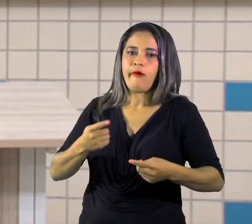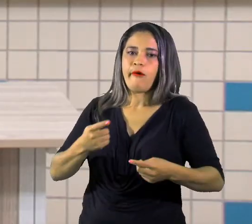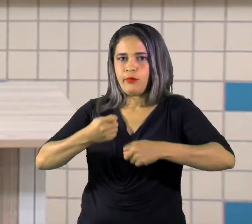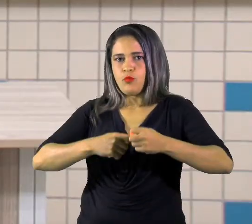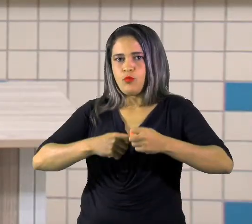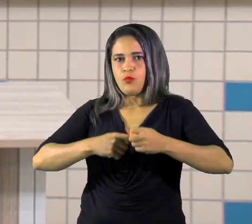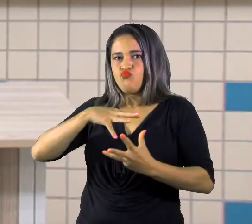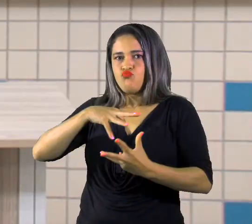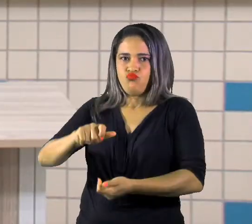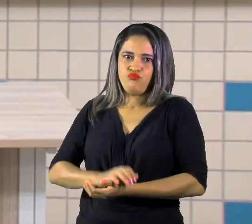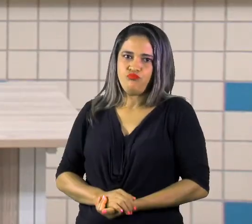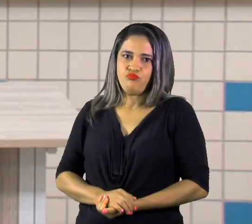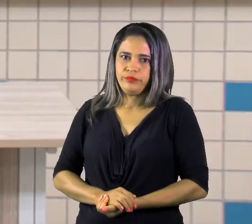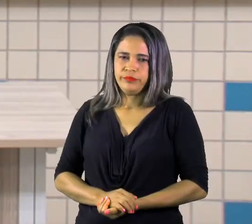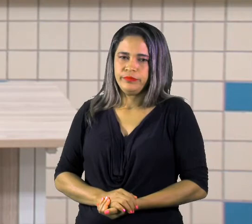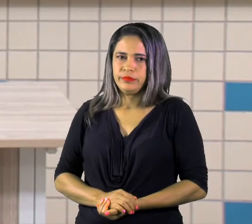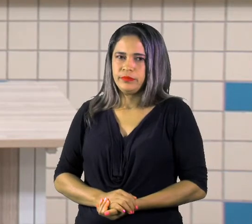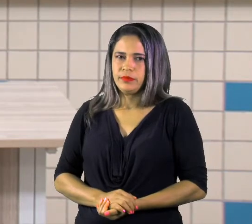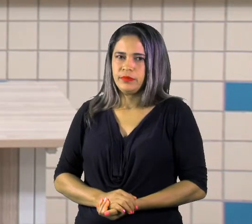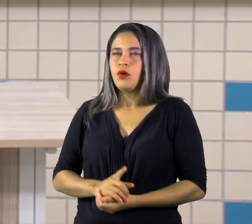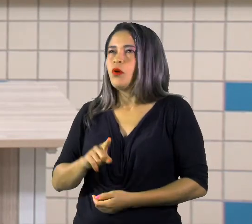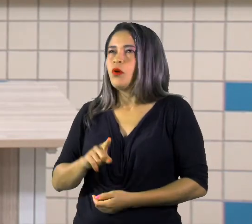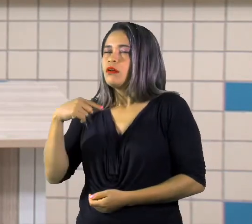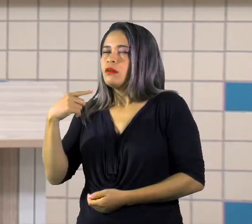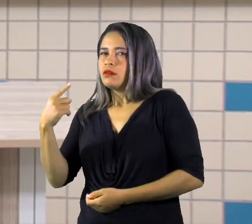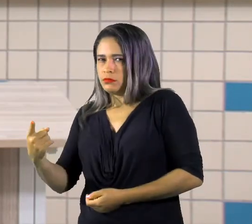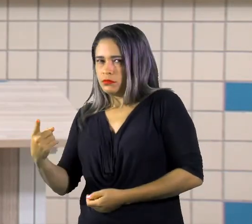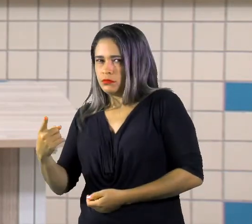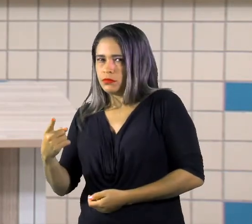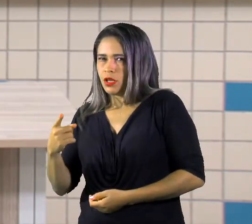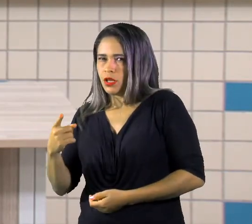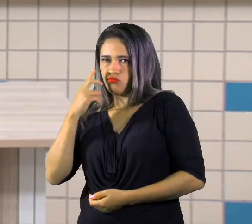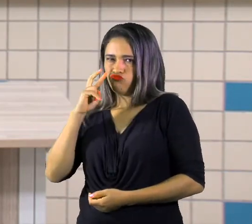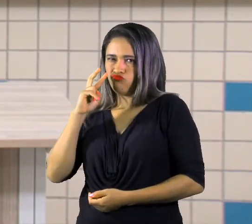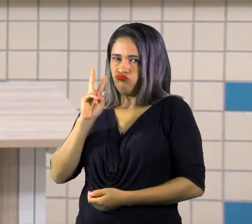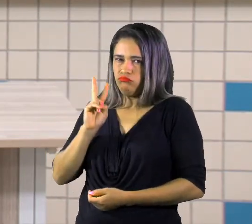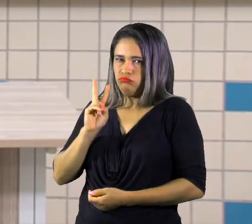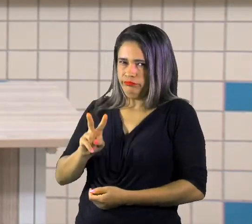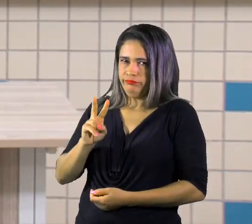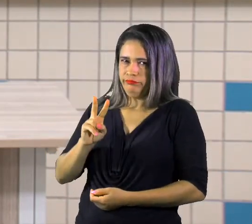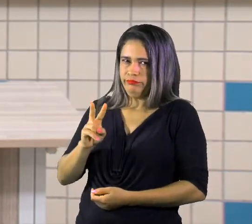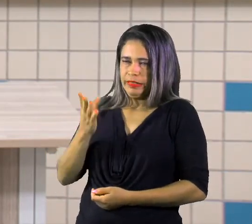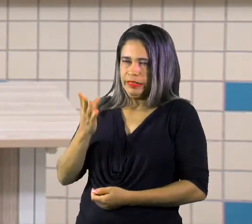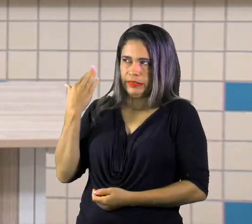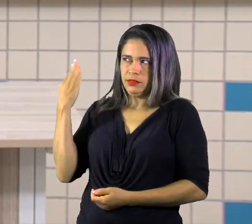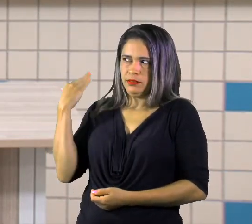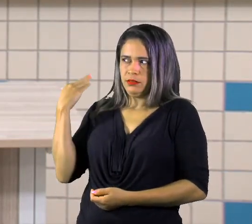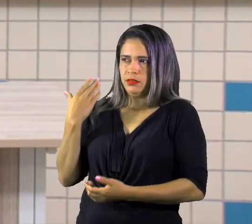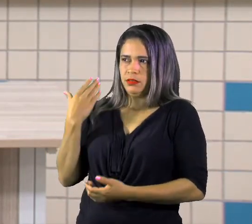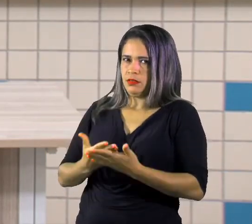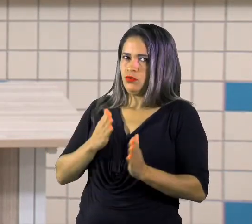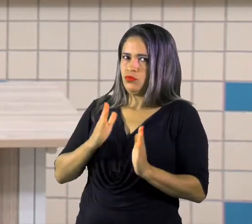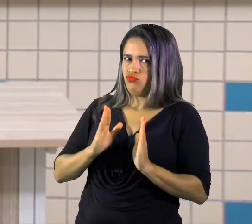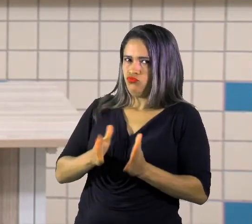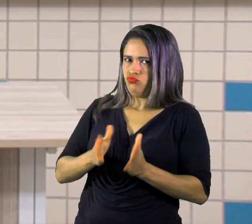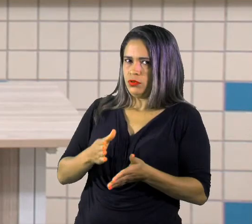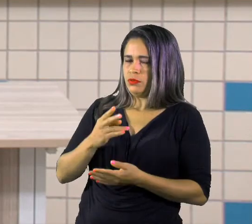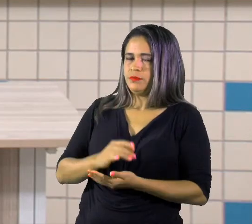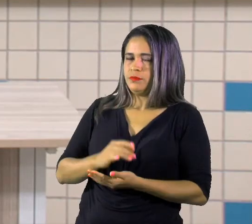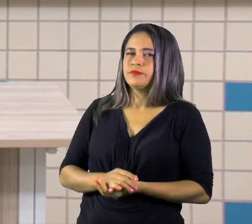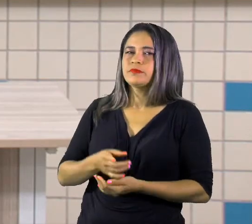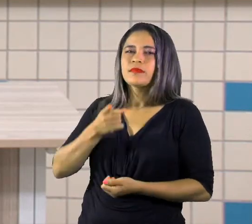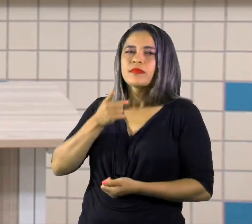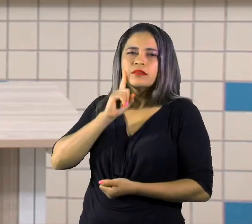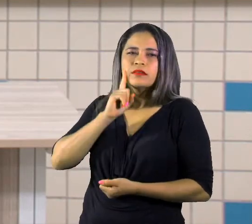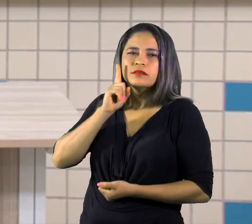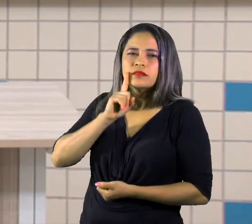da economia dos Estados Unidos é que nós já vimos isso há 2 aulas atrás, que nos Estados Unidos eles